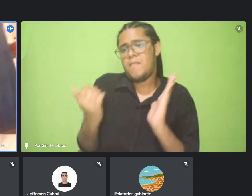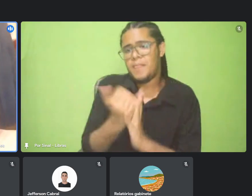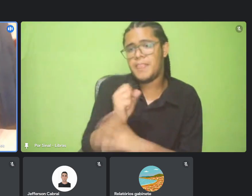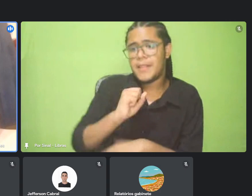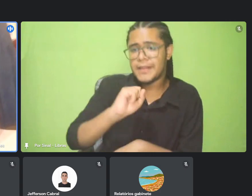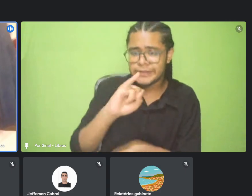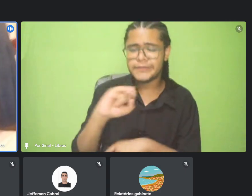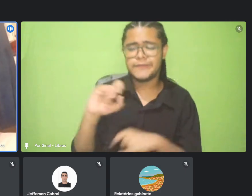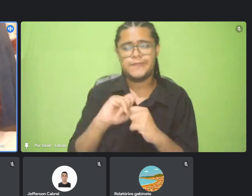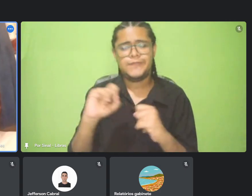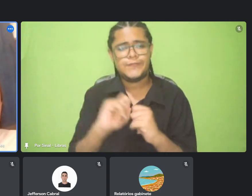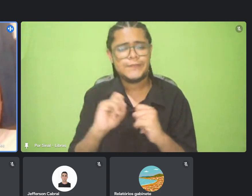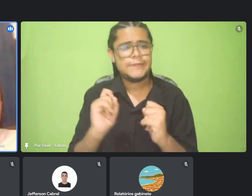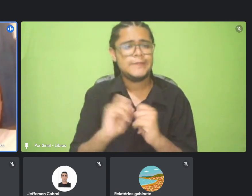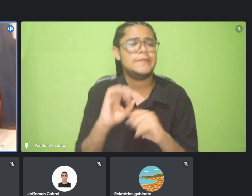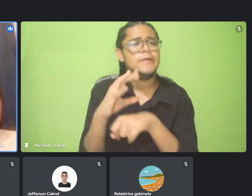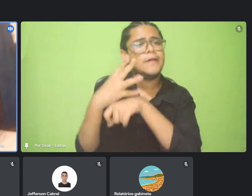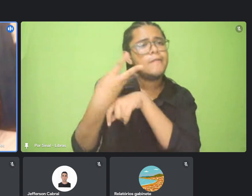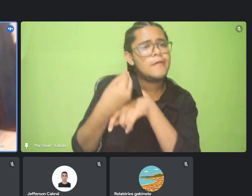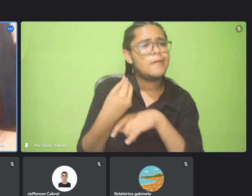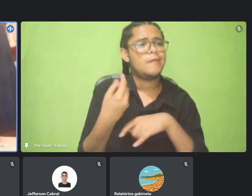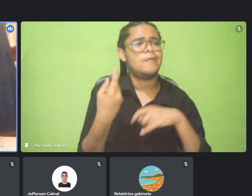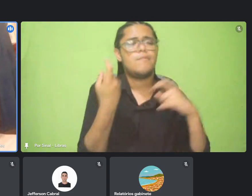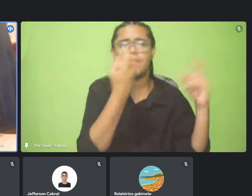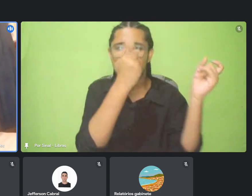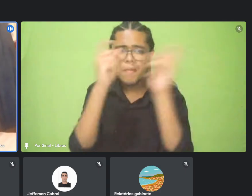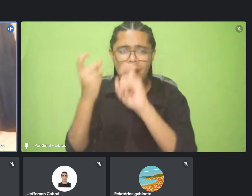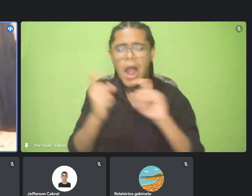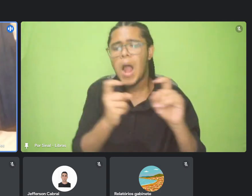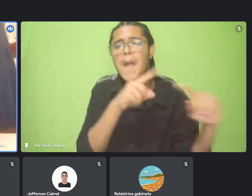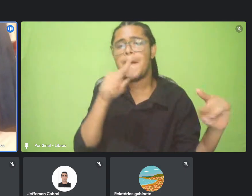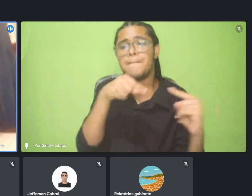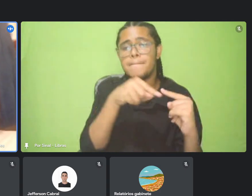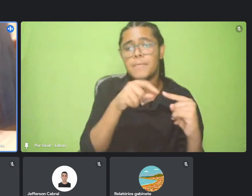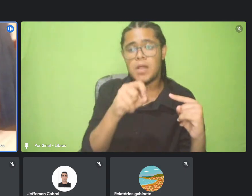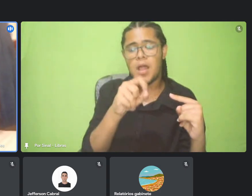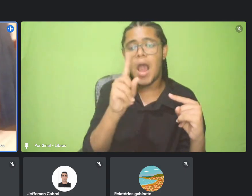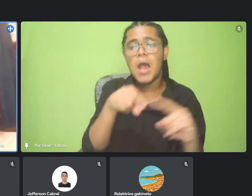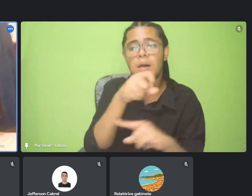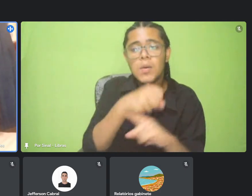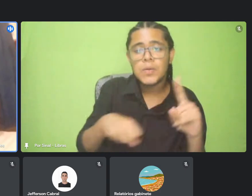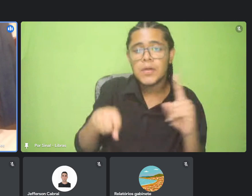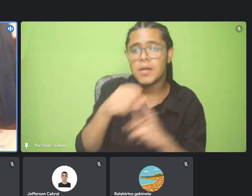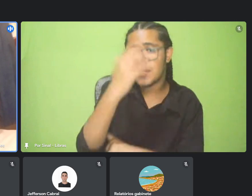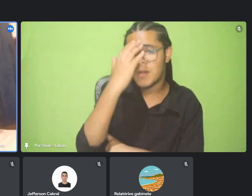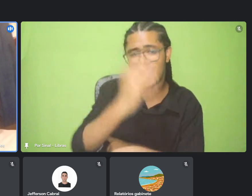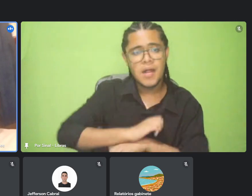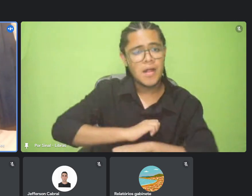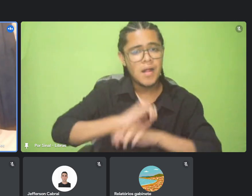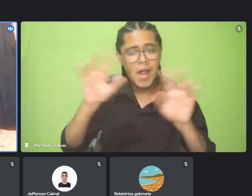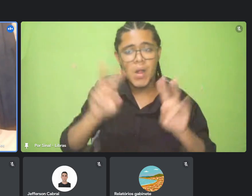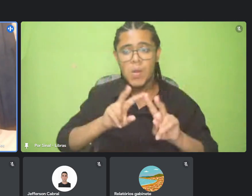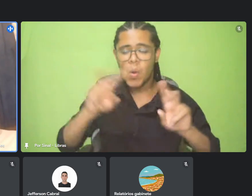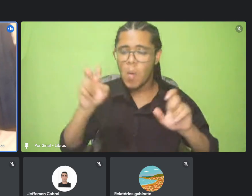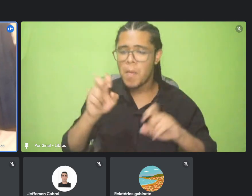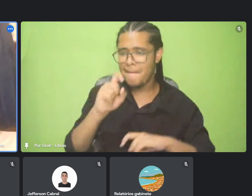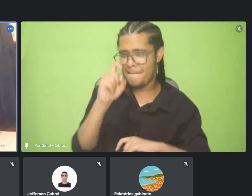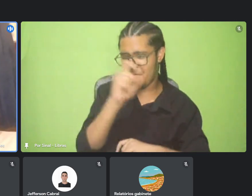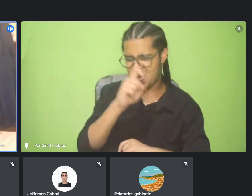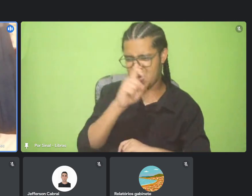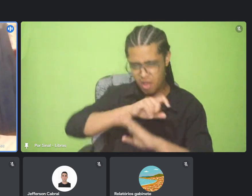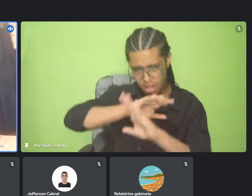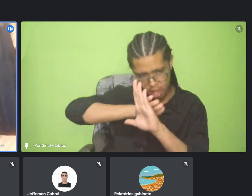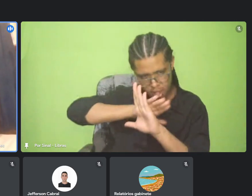para que a gente possa falar sobre isso. Quando a gente marcha é para que a sociedade ela tenha entendimento sobre uma mentira que foi construída